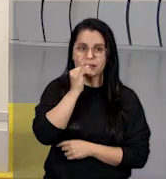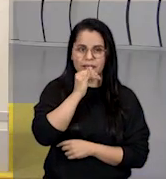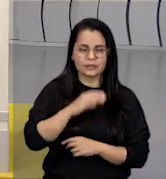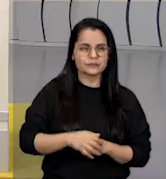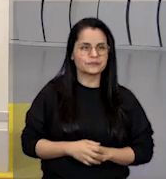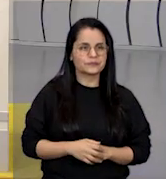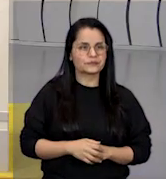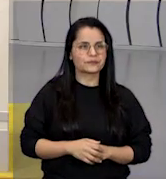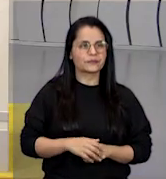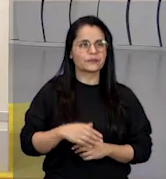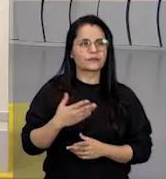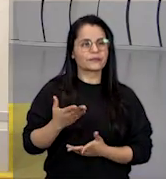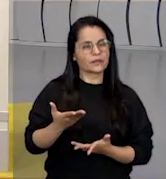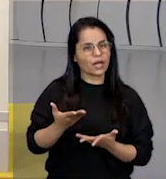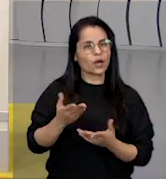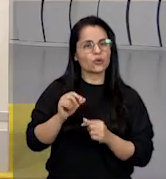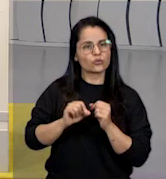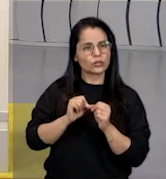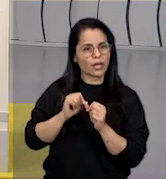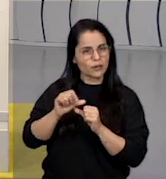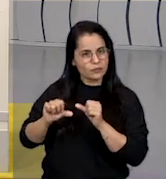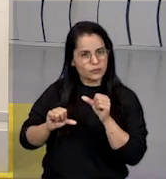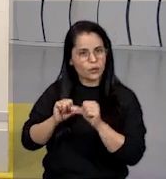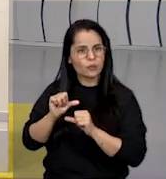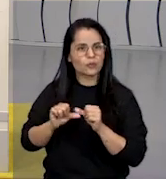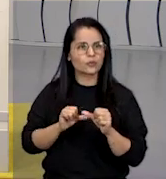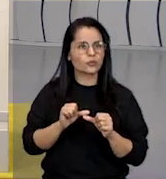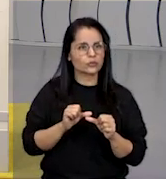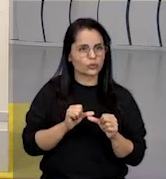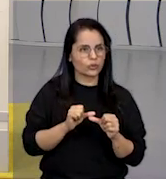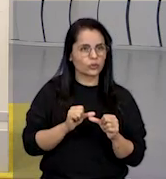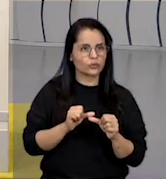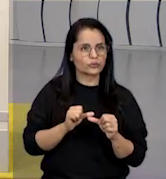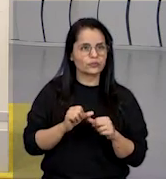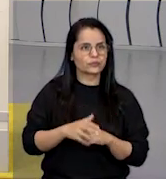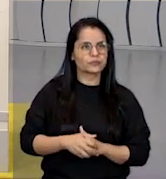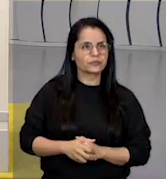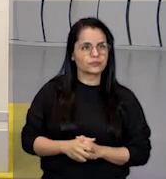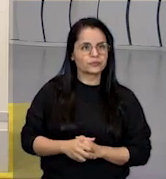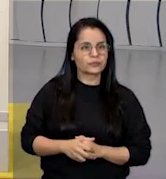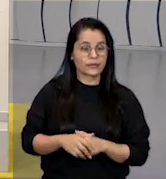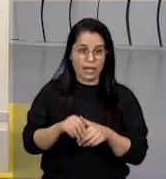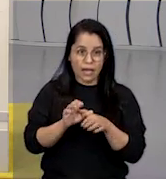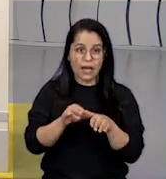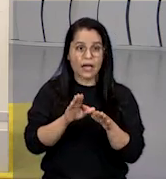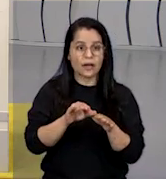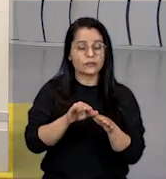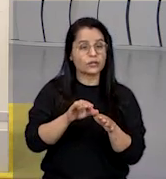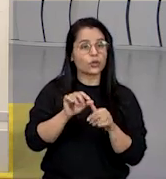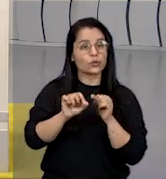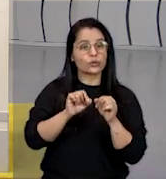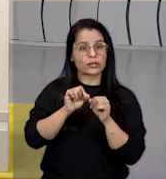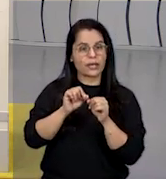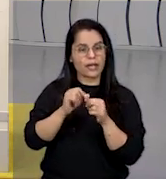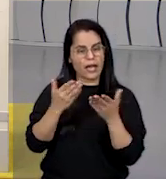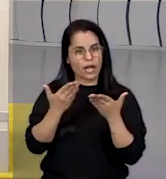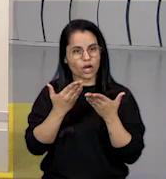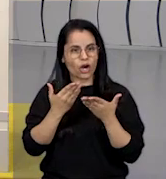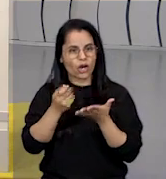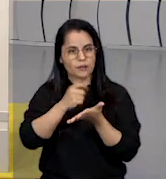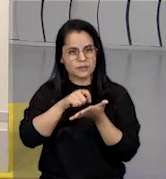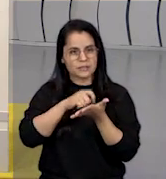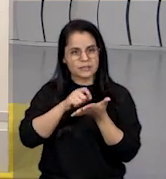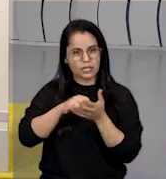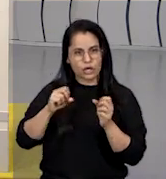A pena do paquiderme tornou-se pena, a pena das aves tornou-se pena para